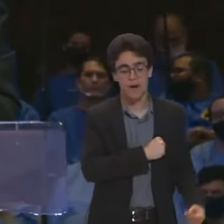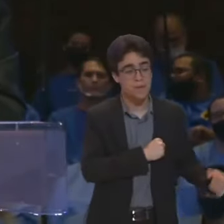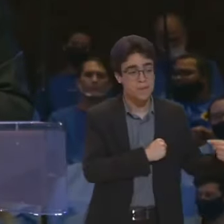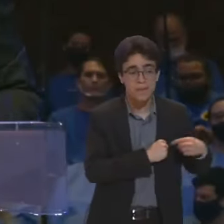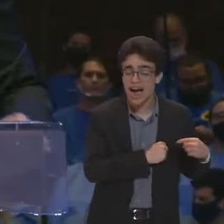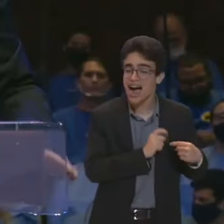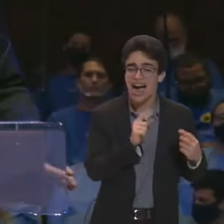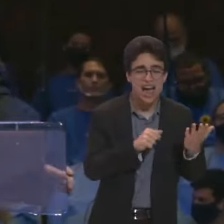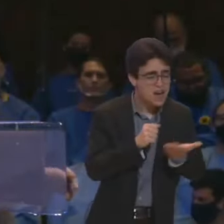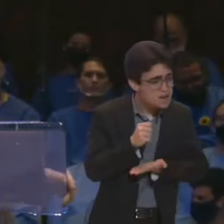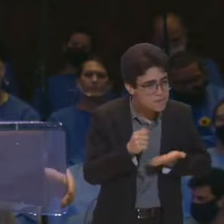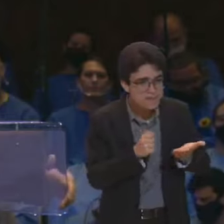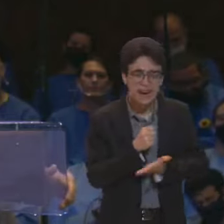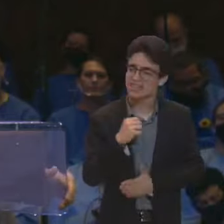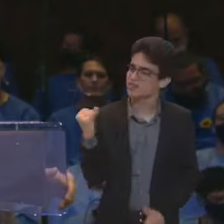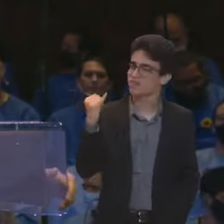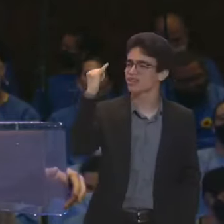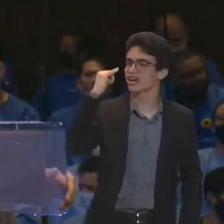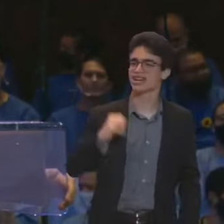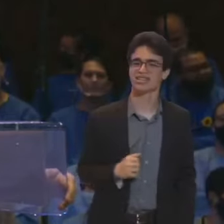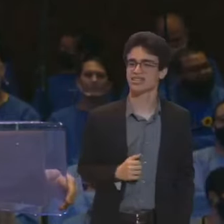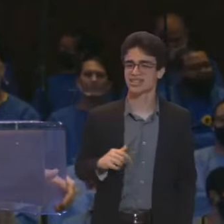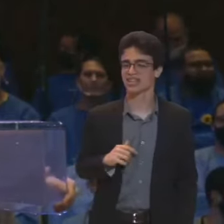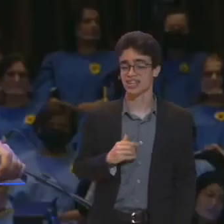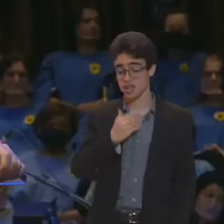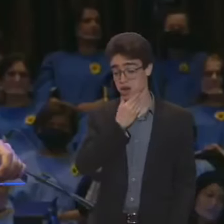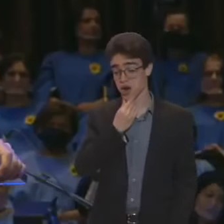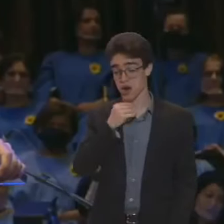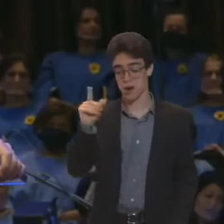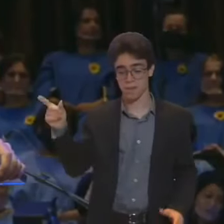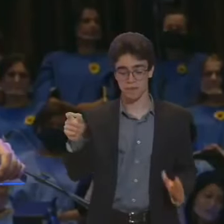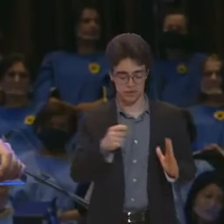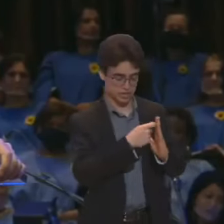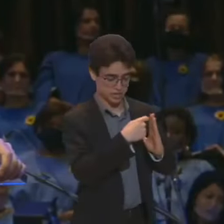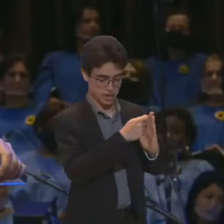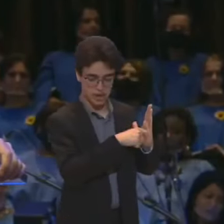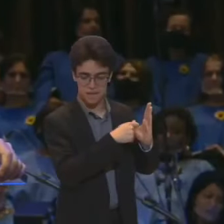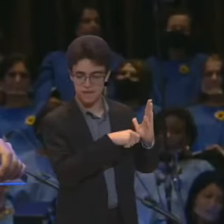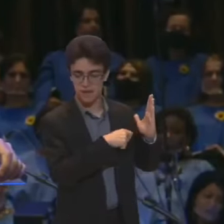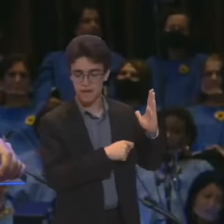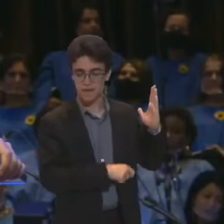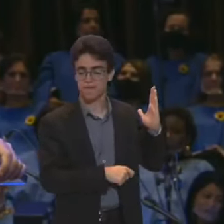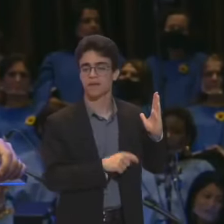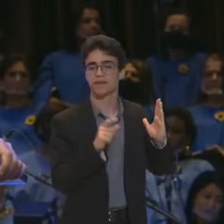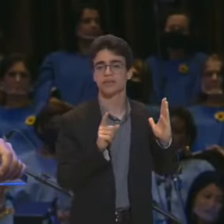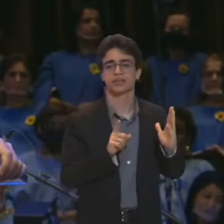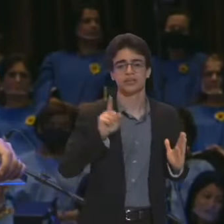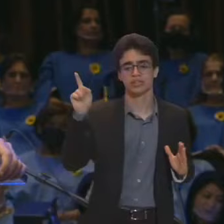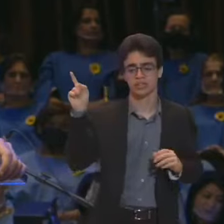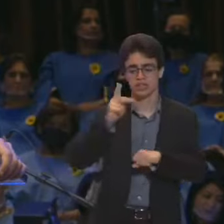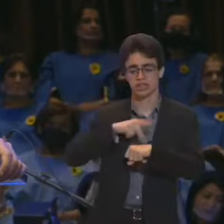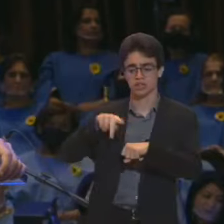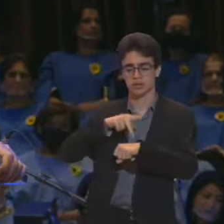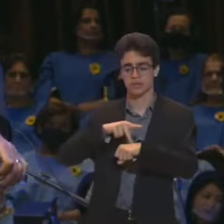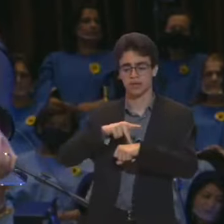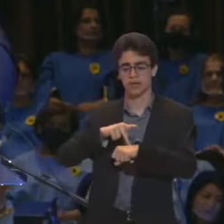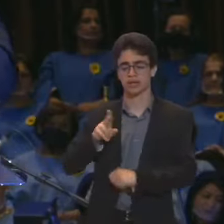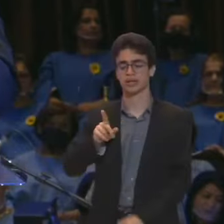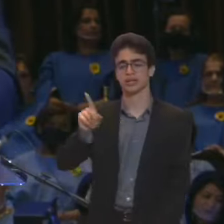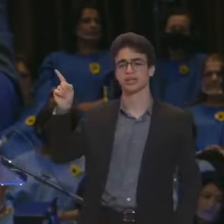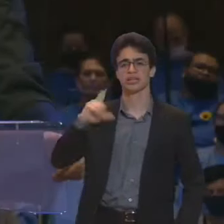de tudo. Quando Tertuliano escreveu sua famosa apologia lá na Tunísia, em Cartago,